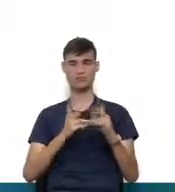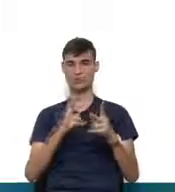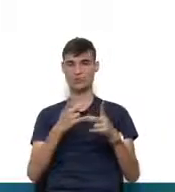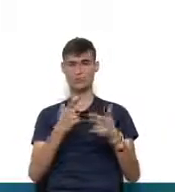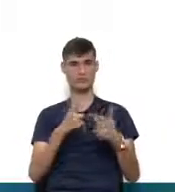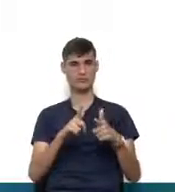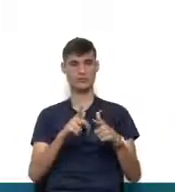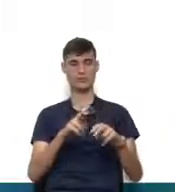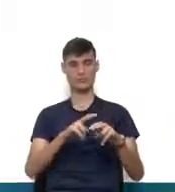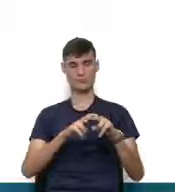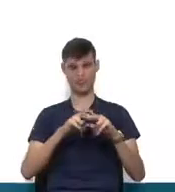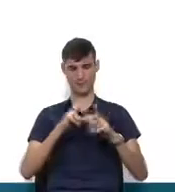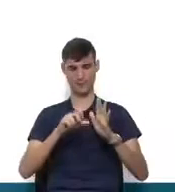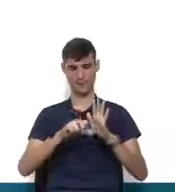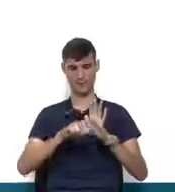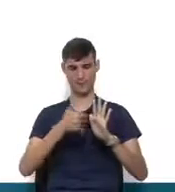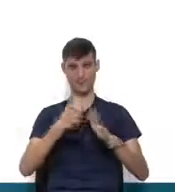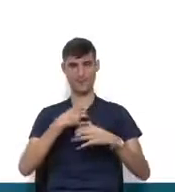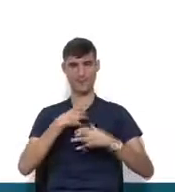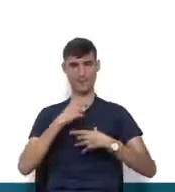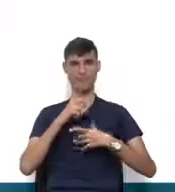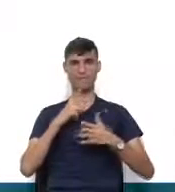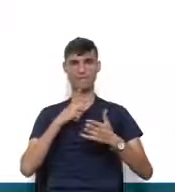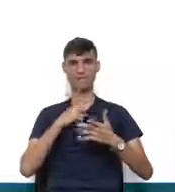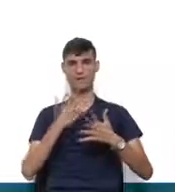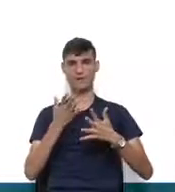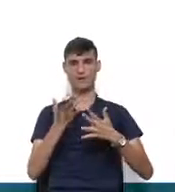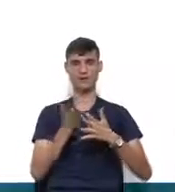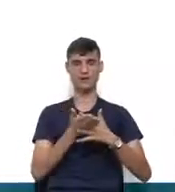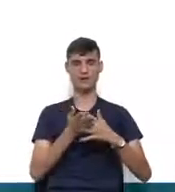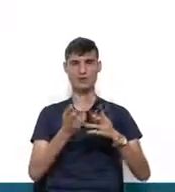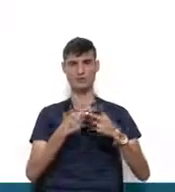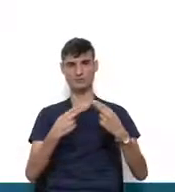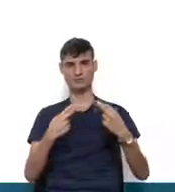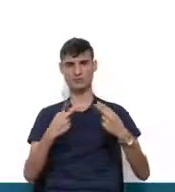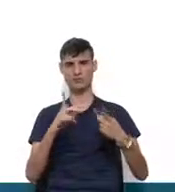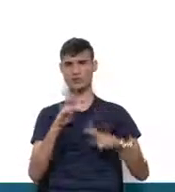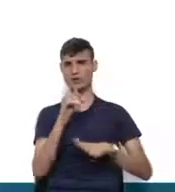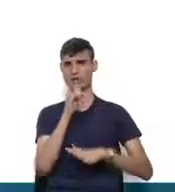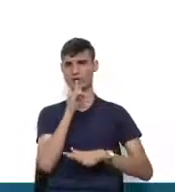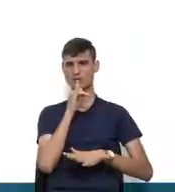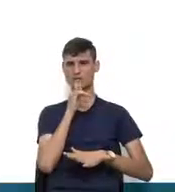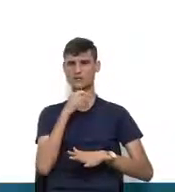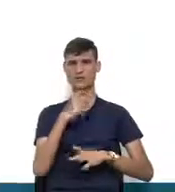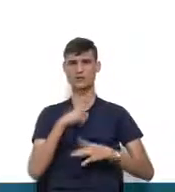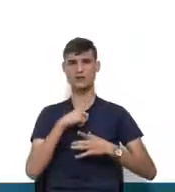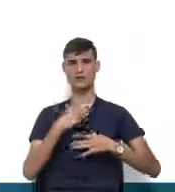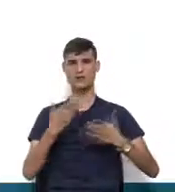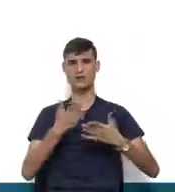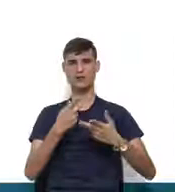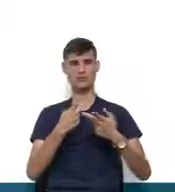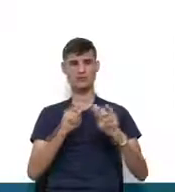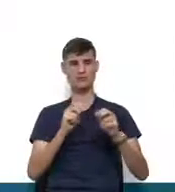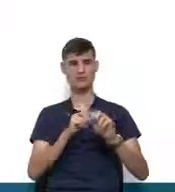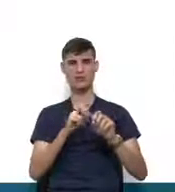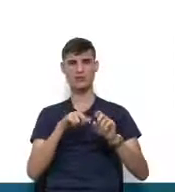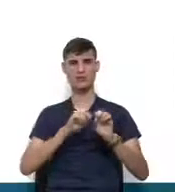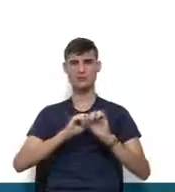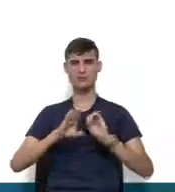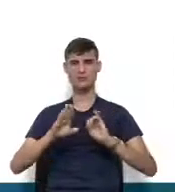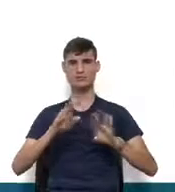descontinuidades de primeira espécie em qualquer intervalo aí limitado. Olha um exemplo que eu tenho aqui da função do